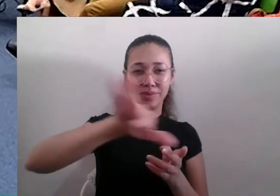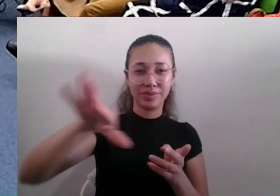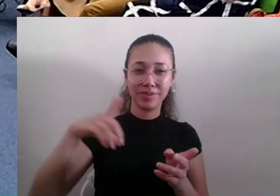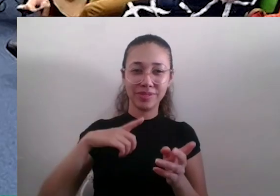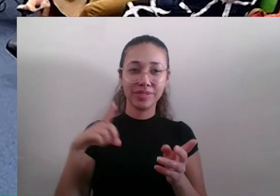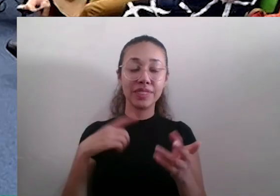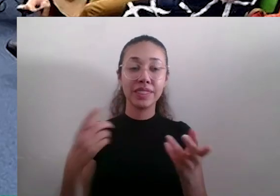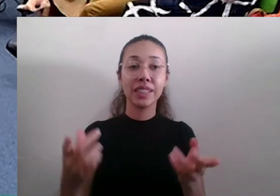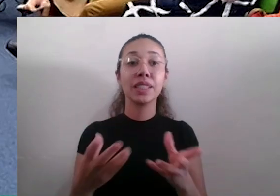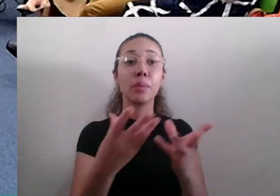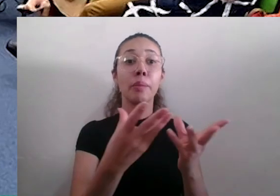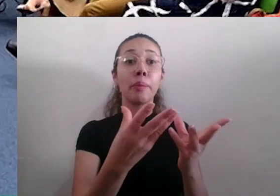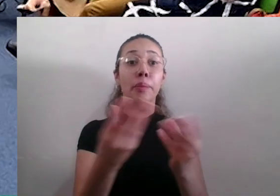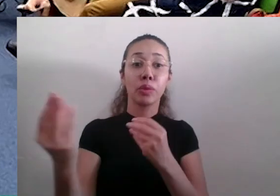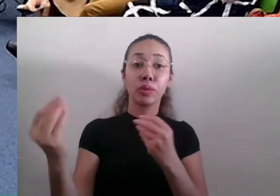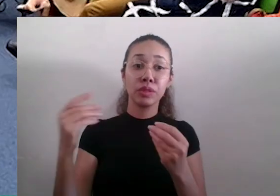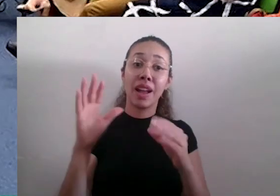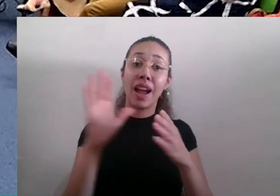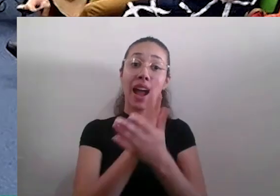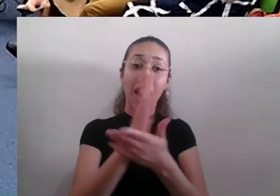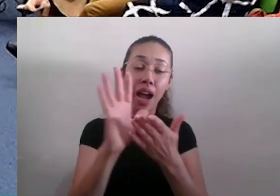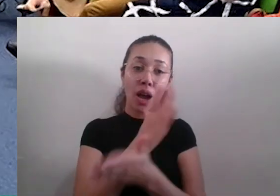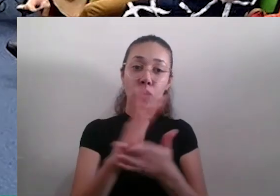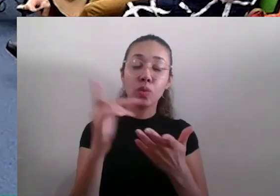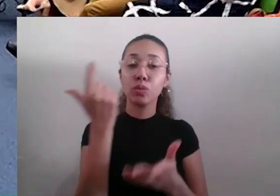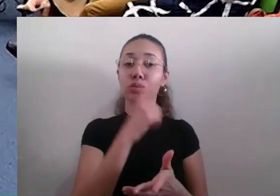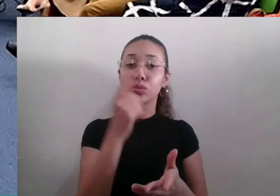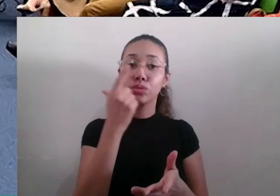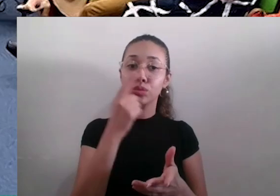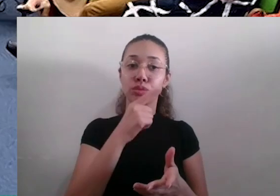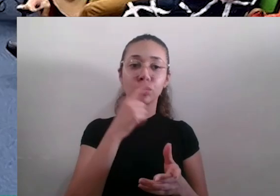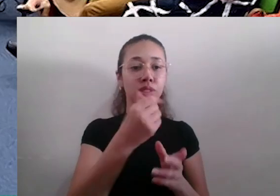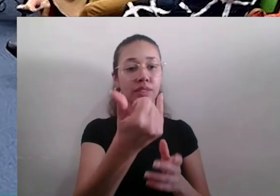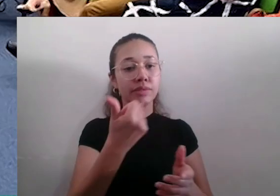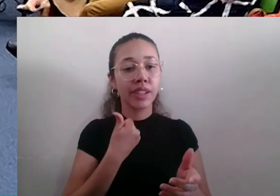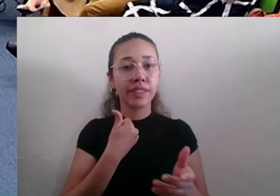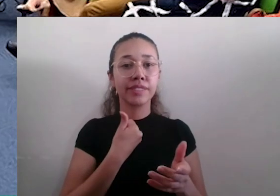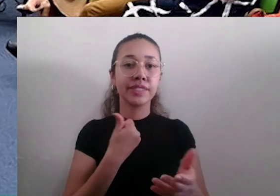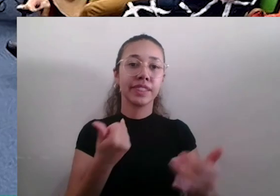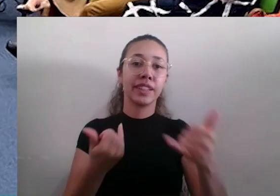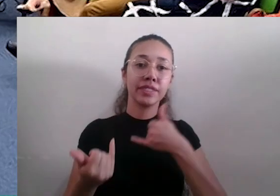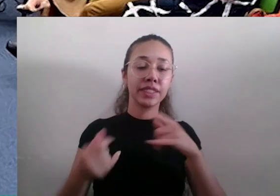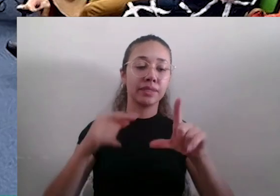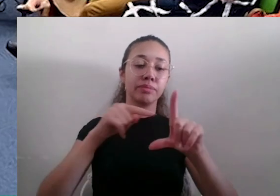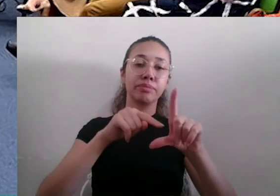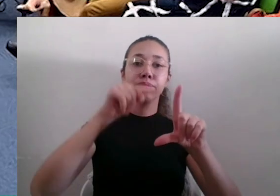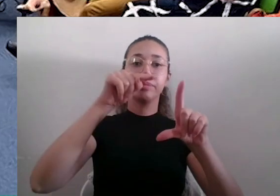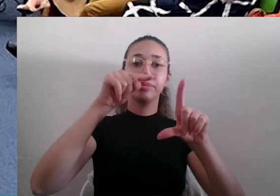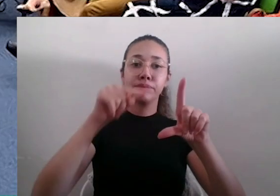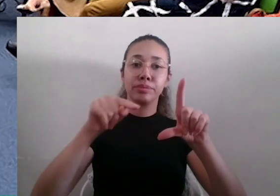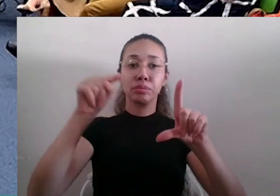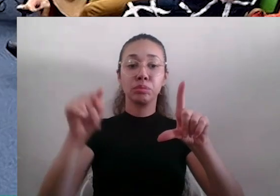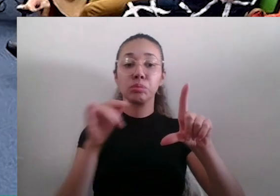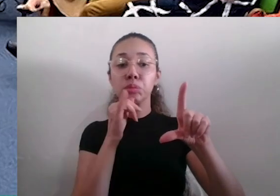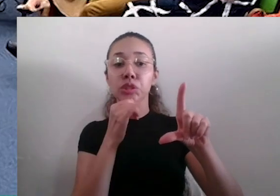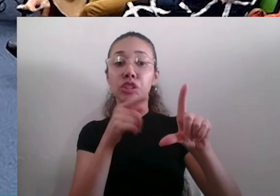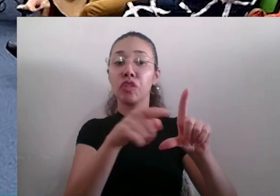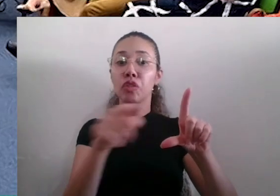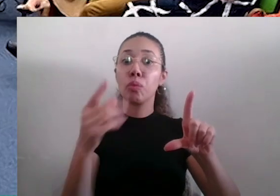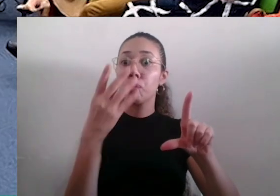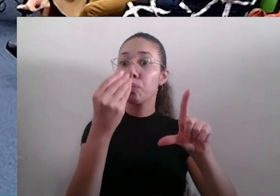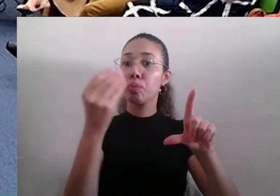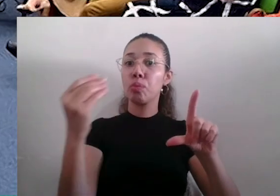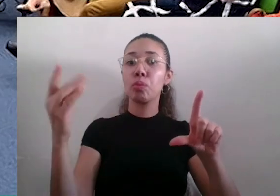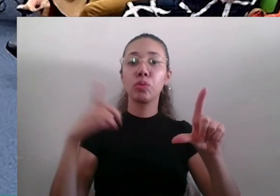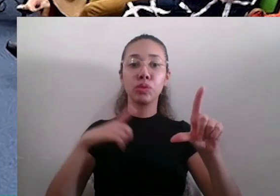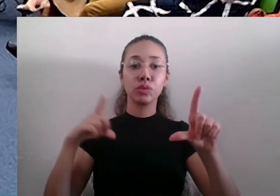fornecem alguns dados pra gente um e poucos dados dado de audiência dependendo se for se for um